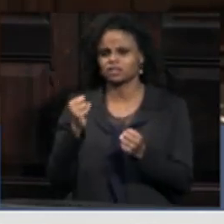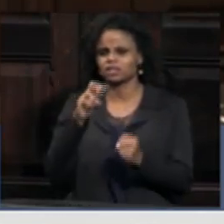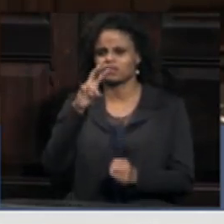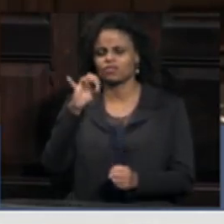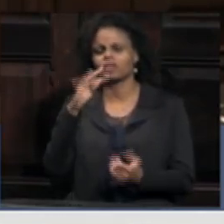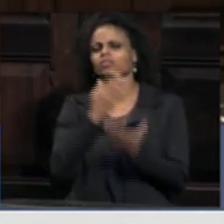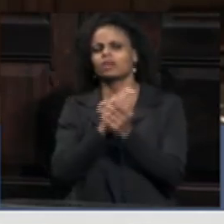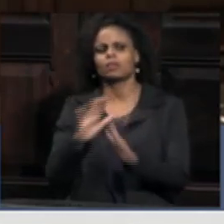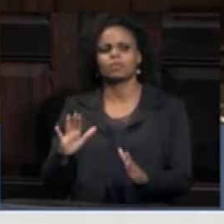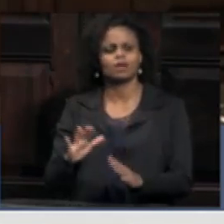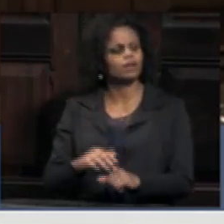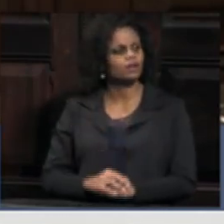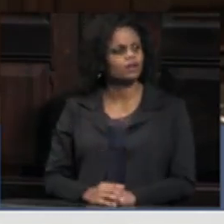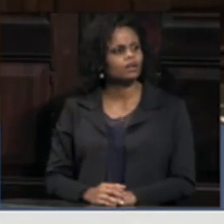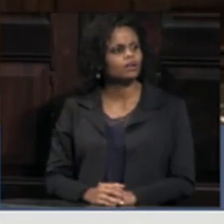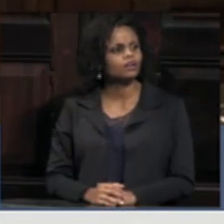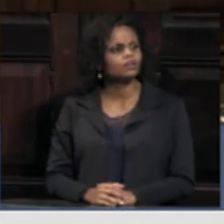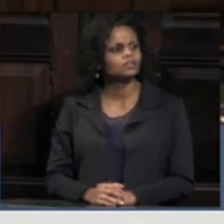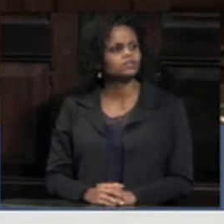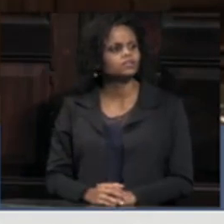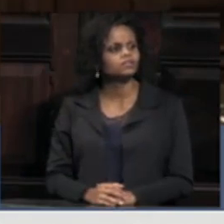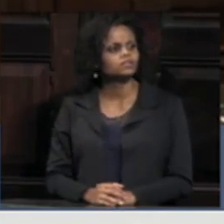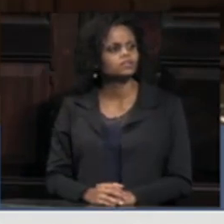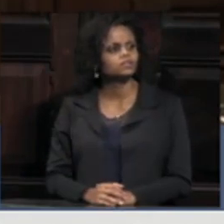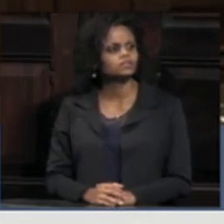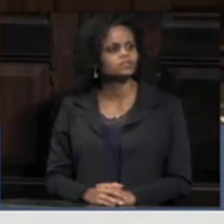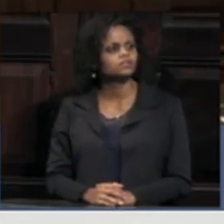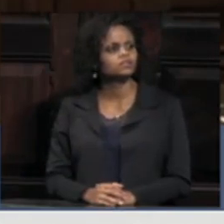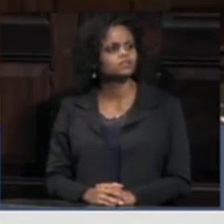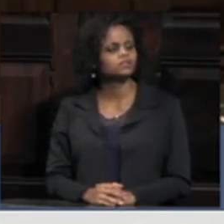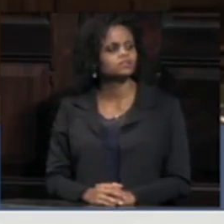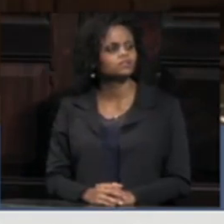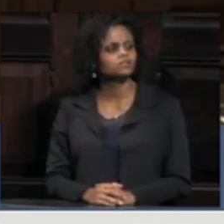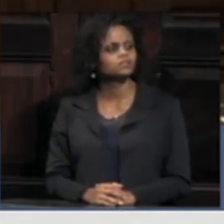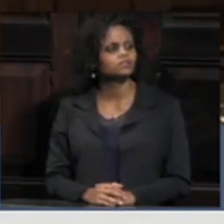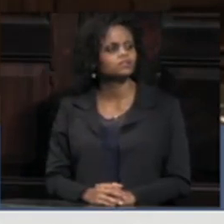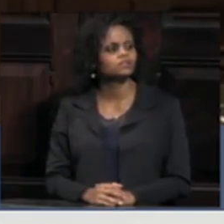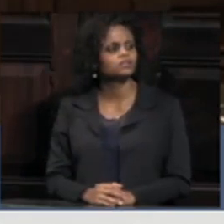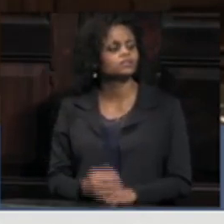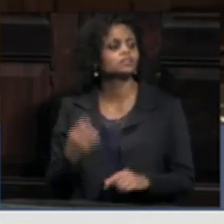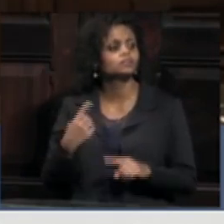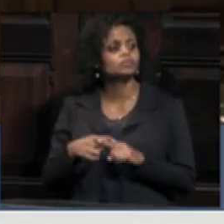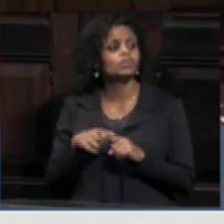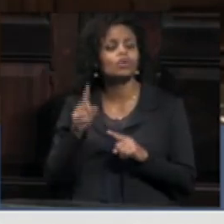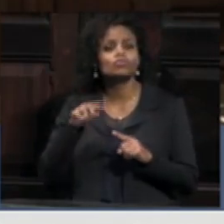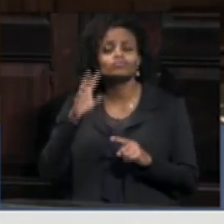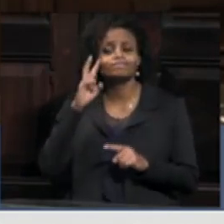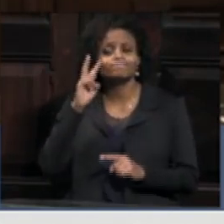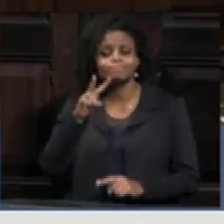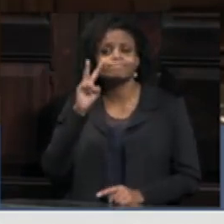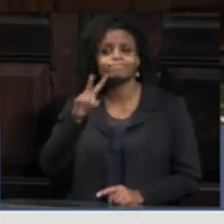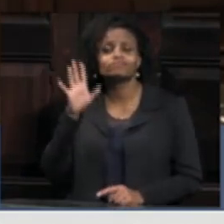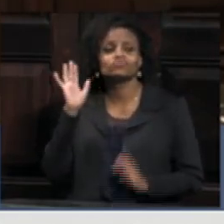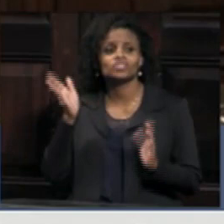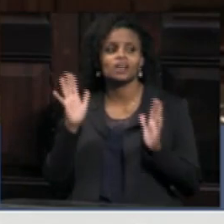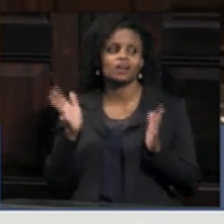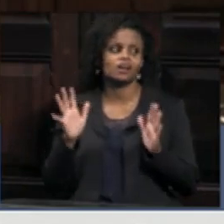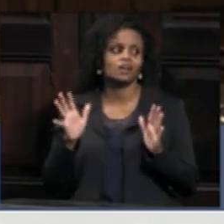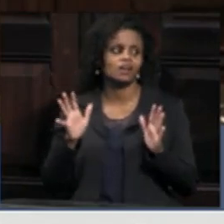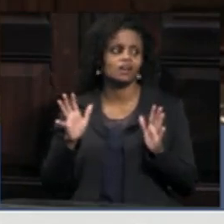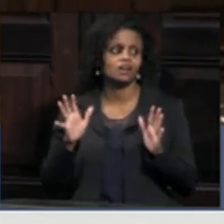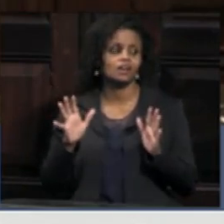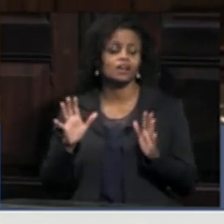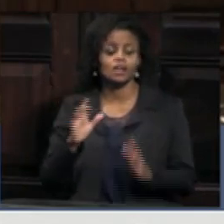lutando pela manutenção do veto. Porque já ouvi essa conversa do